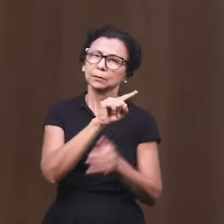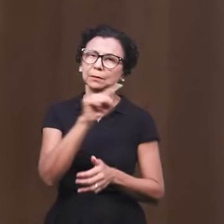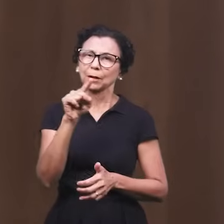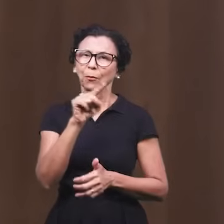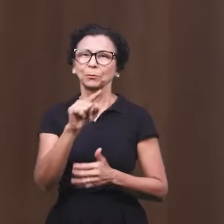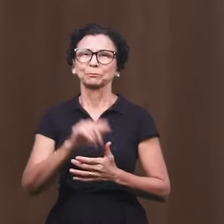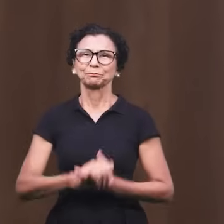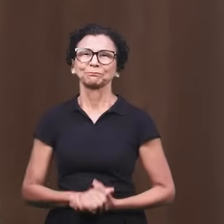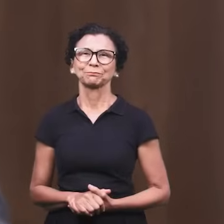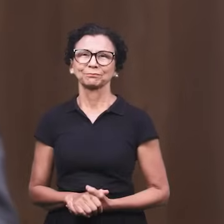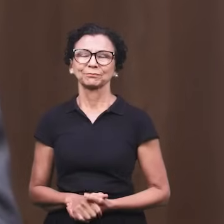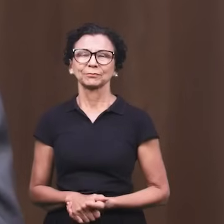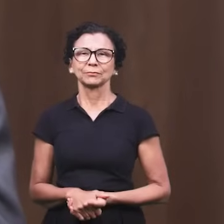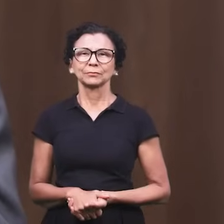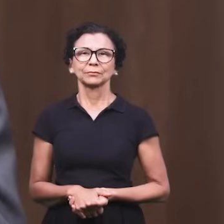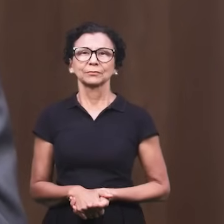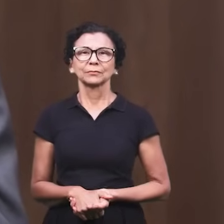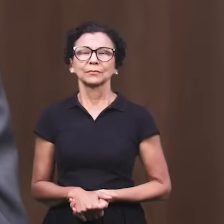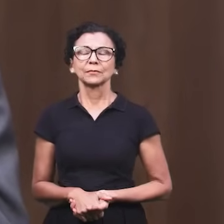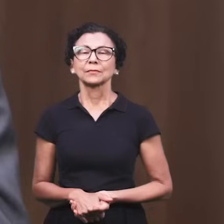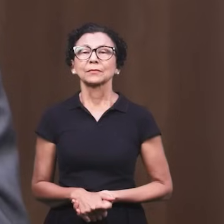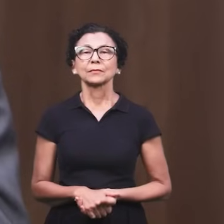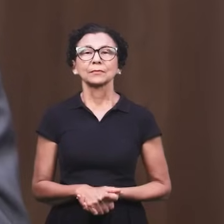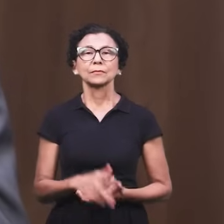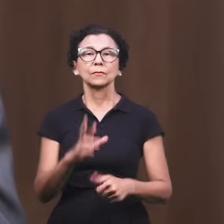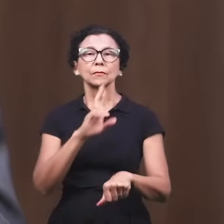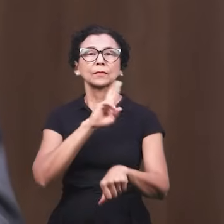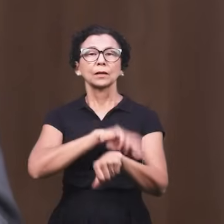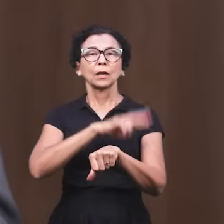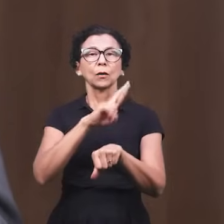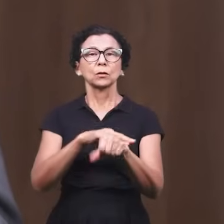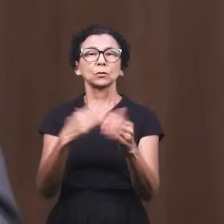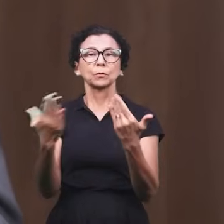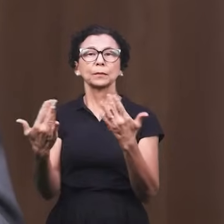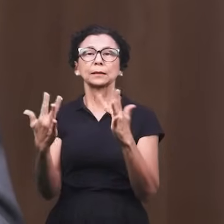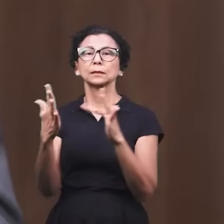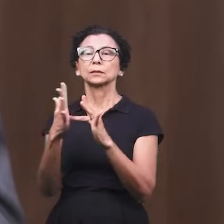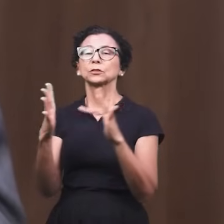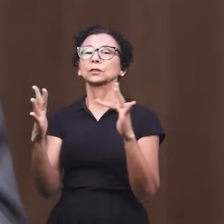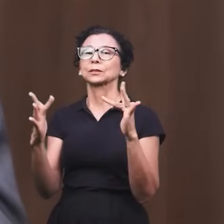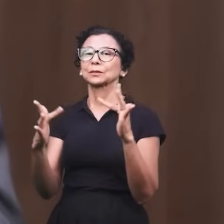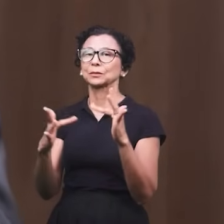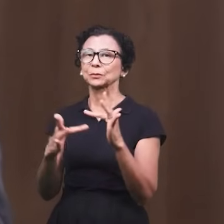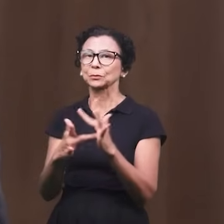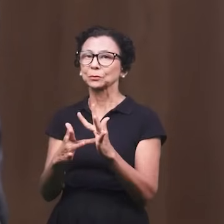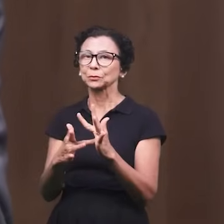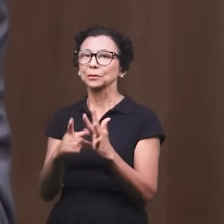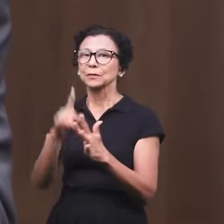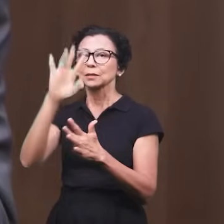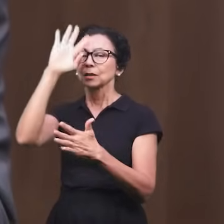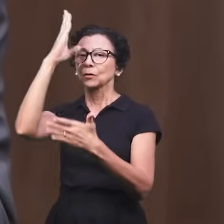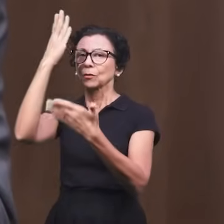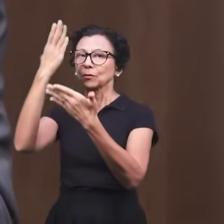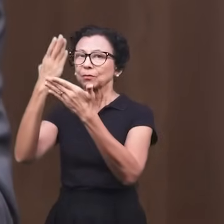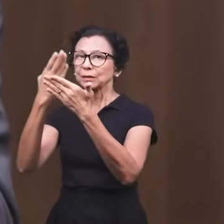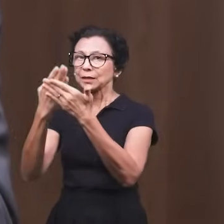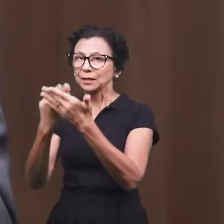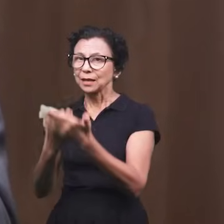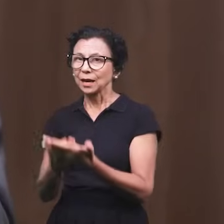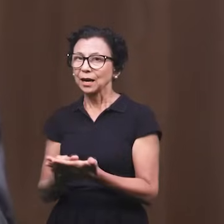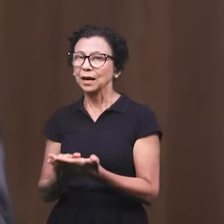E quando você descansar na rocha, você vai descobrir que existe operação de anjos, que existe uma ligação sua